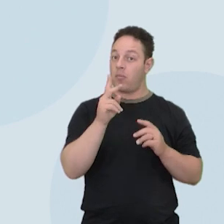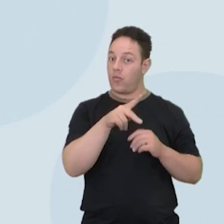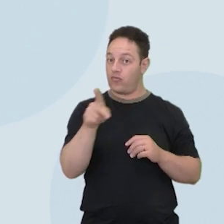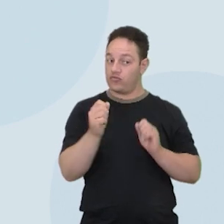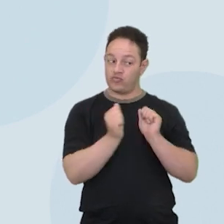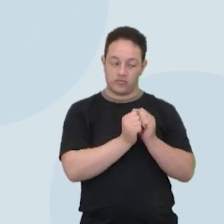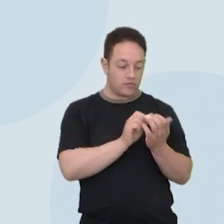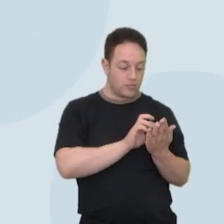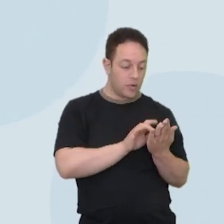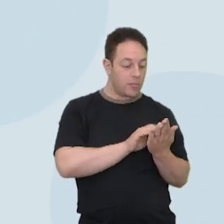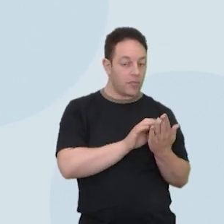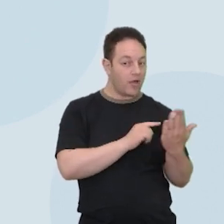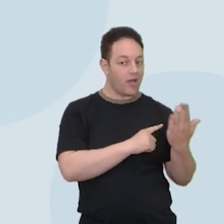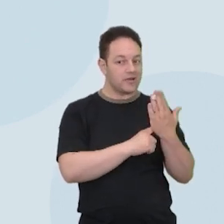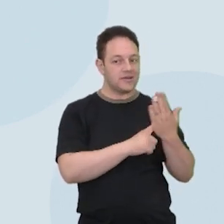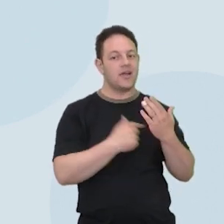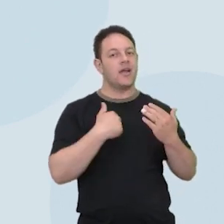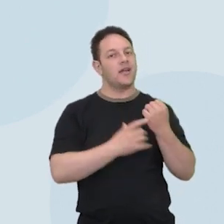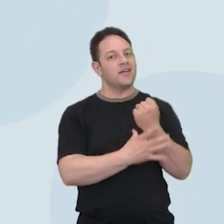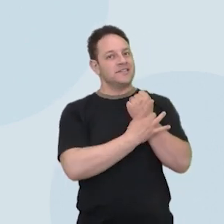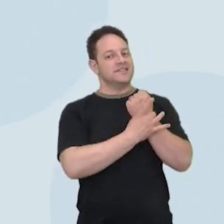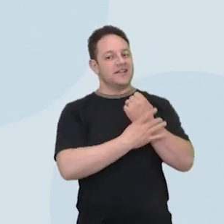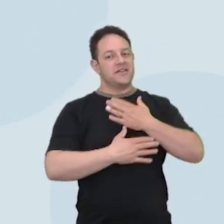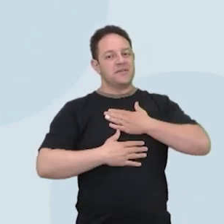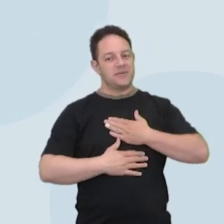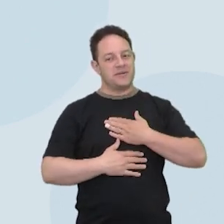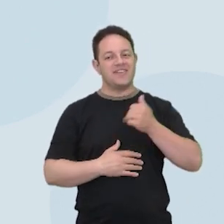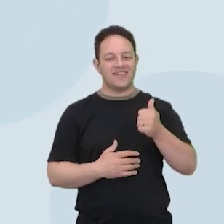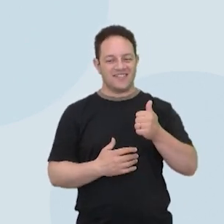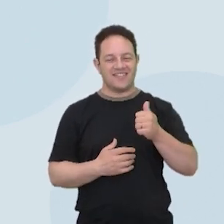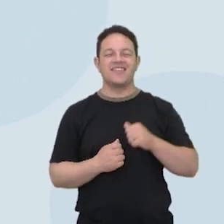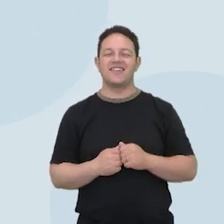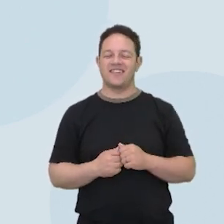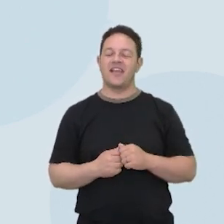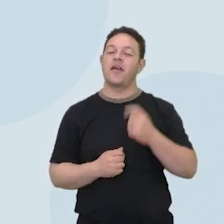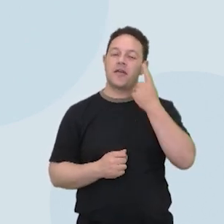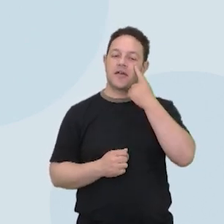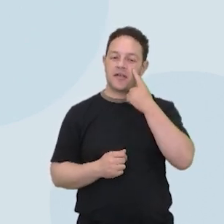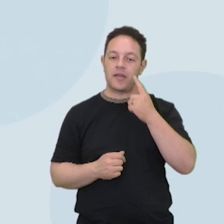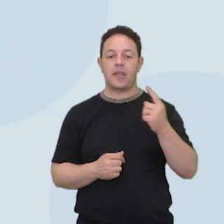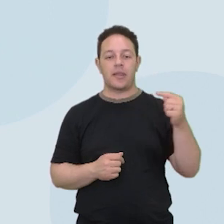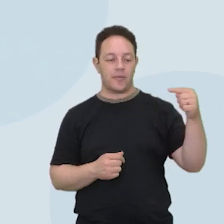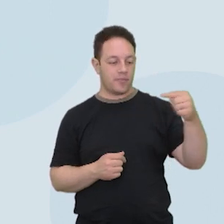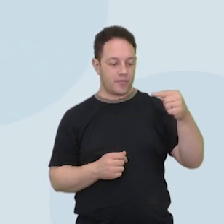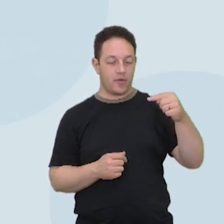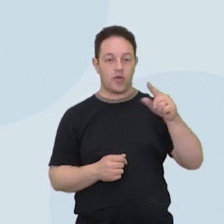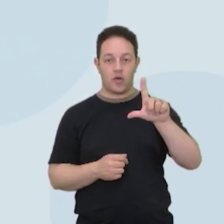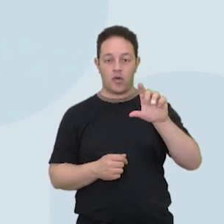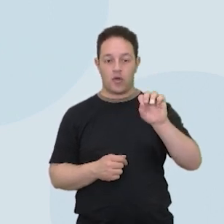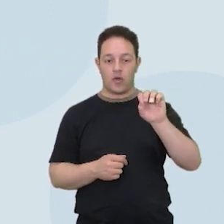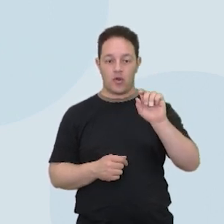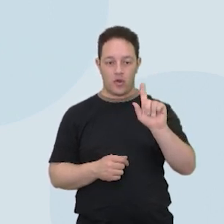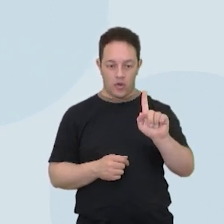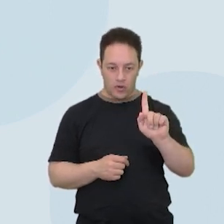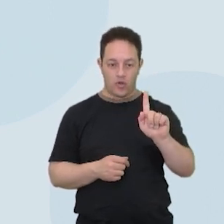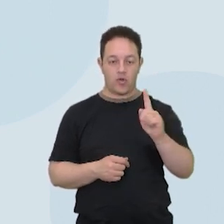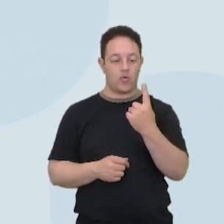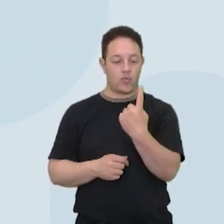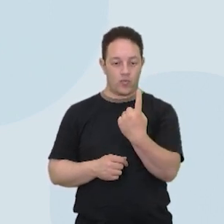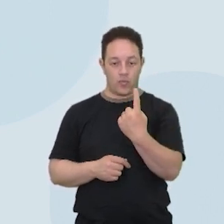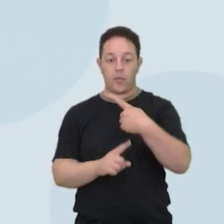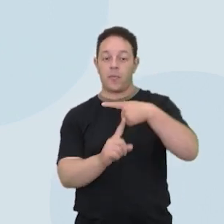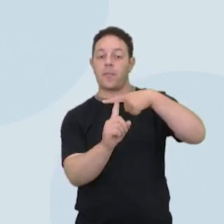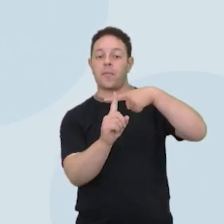comigo, gente. Assim, eu fico muito mais segura. Então, a gente vai ter menos log de 1